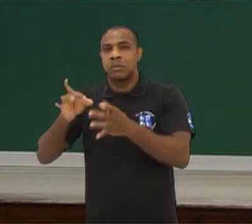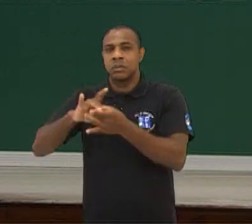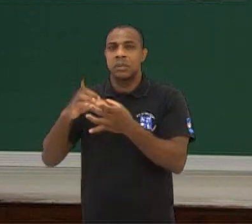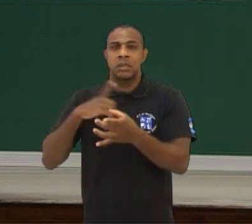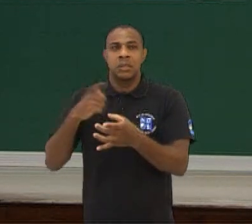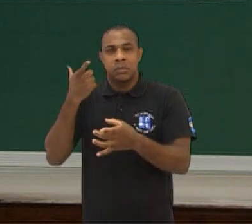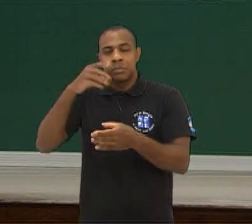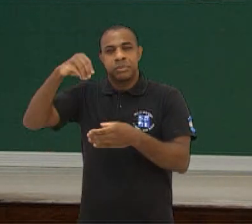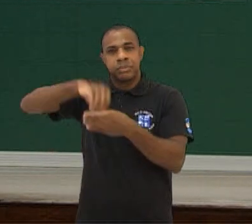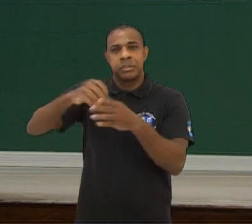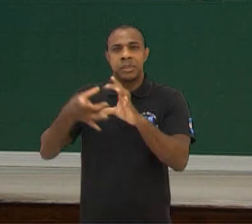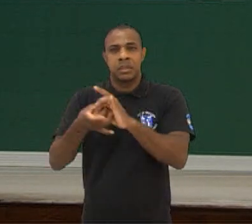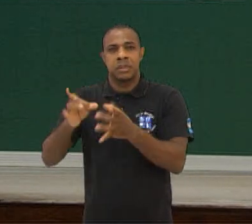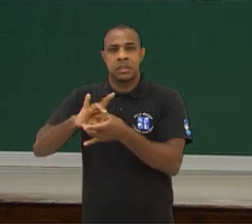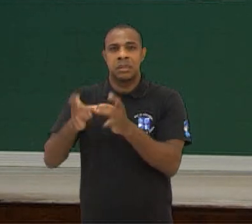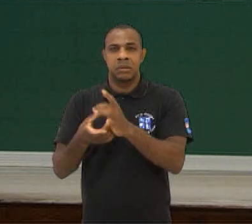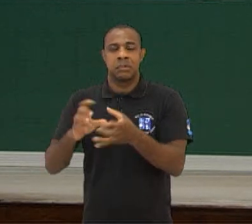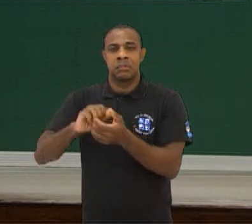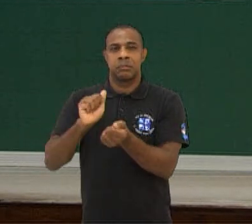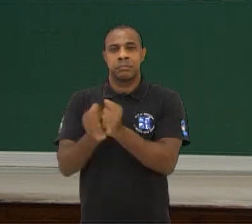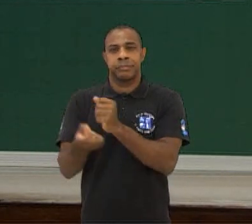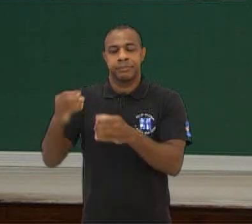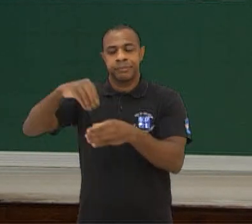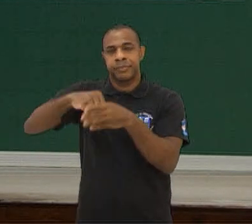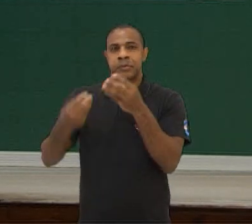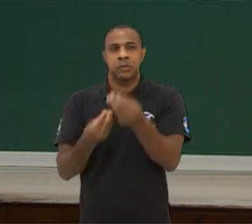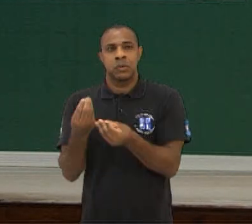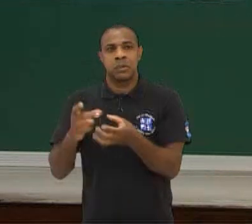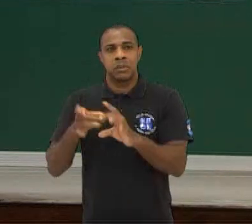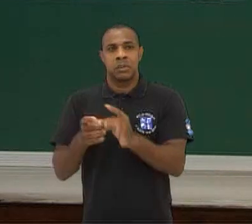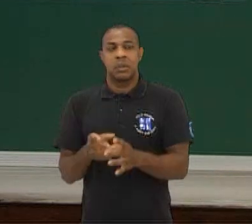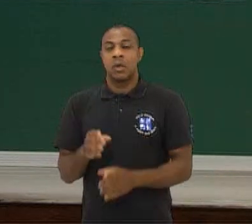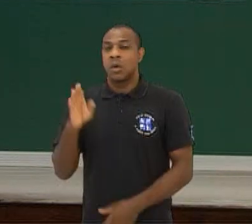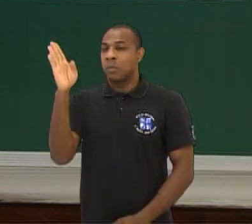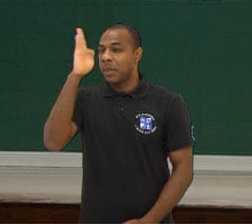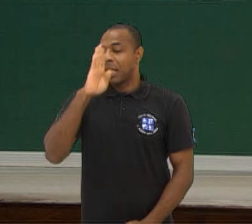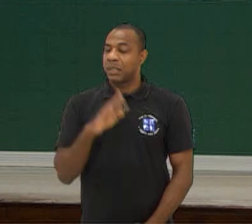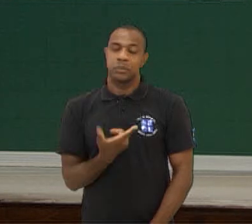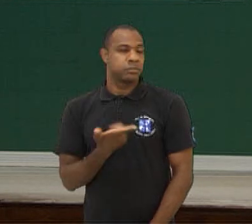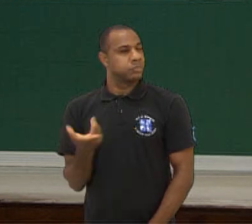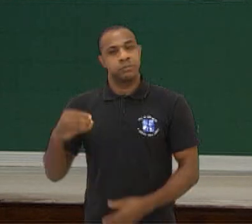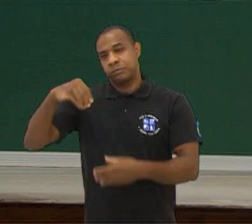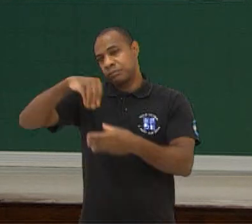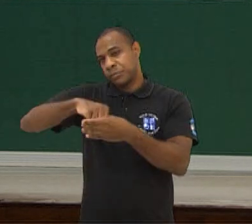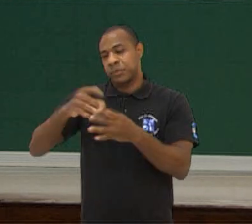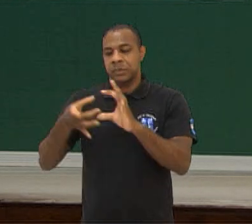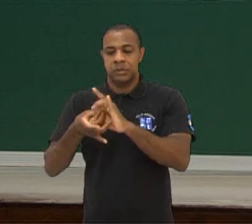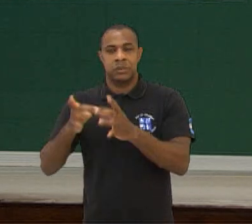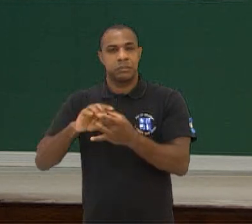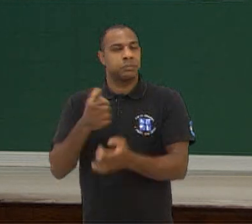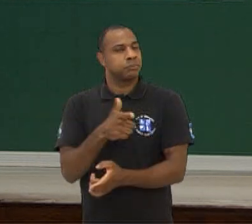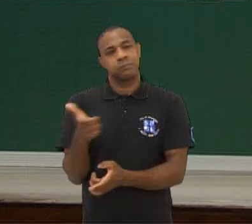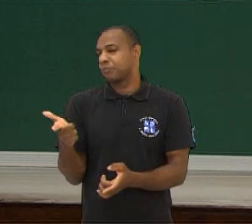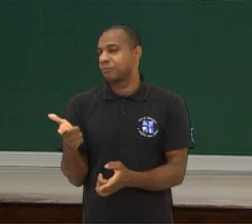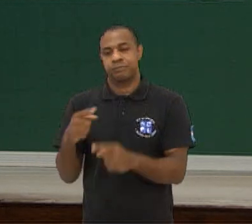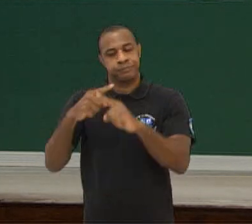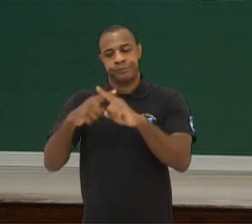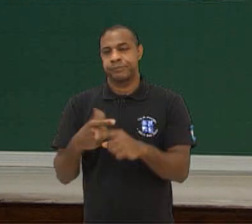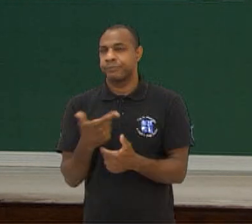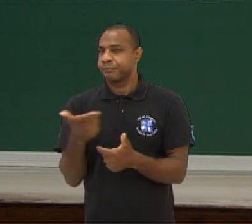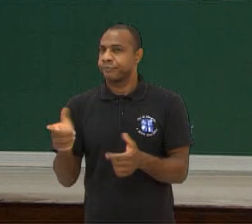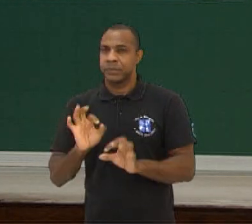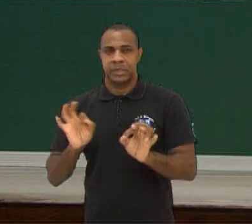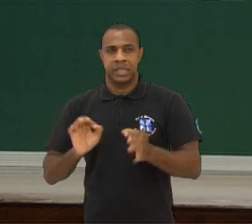lá na cidade de Atenas, na capital da Grécia. Por curiosidade, o Brasil não fazia parte, não participou desse jogo, tá bom? Só por